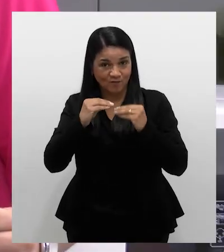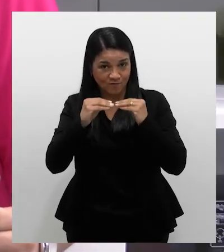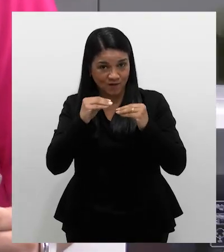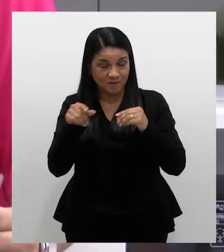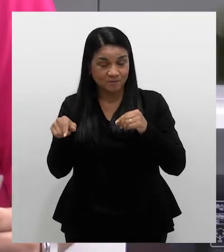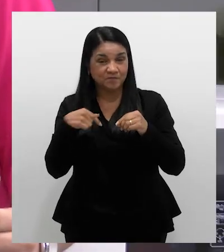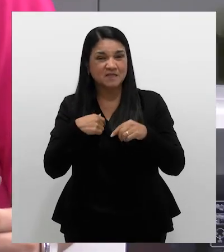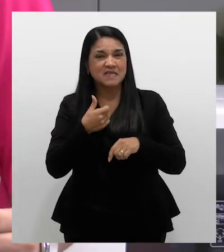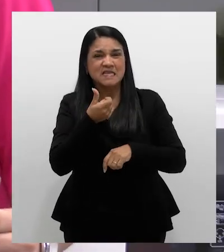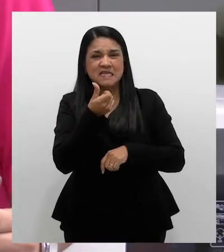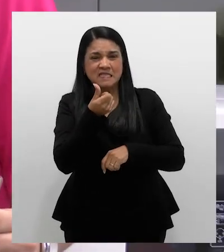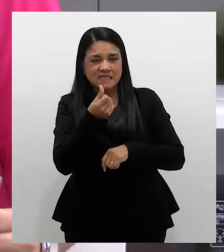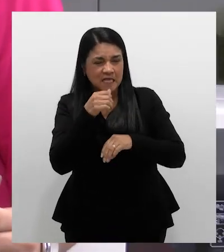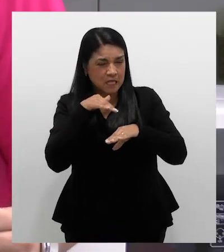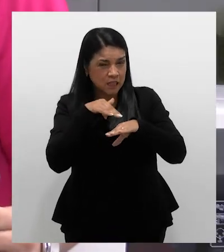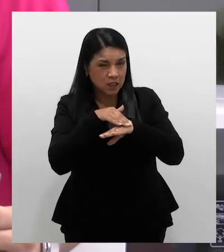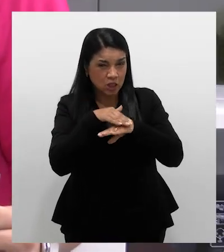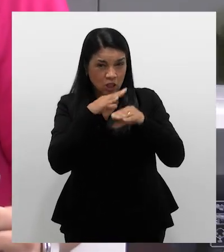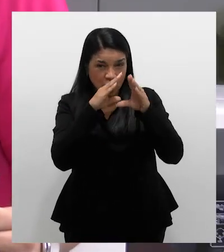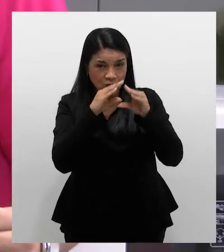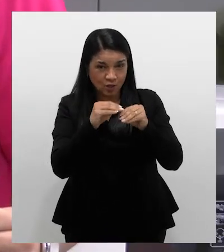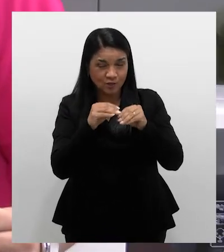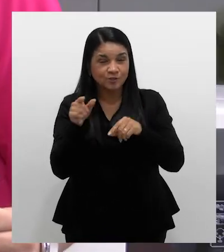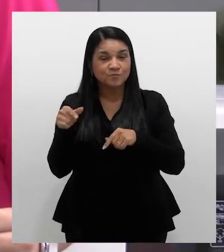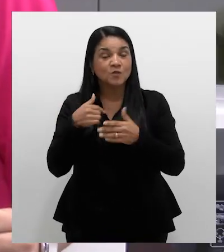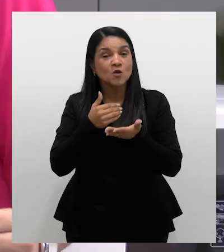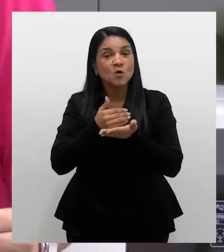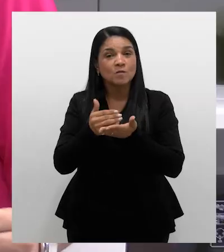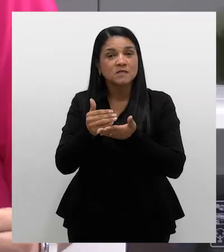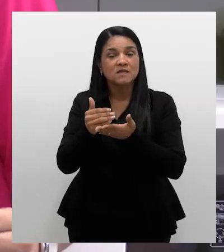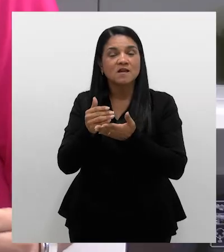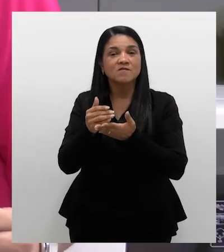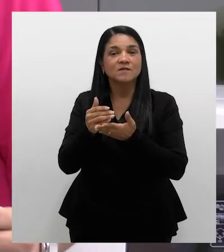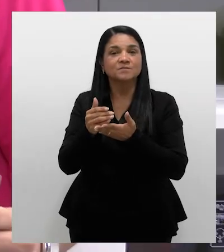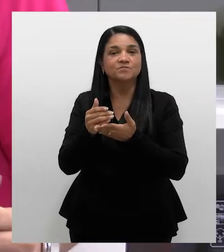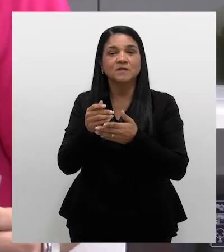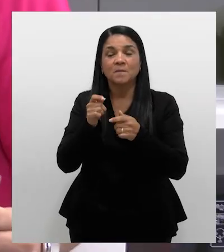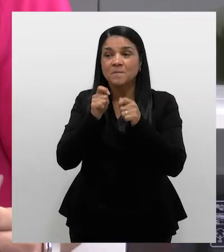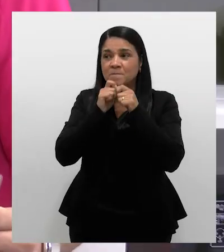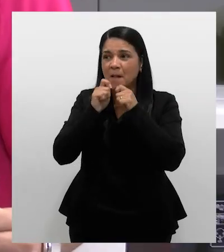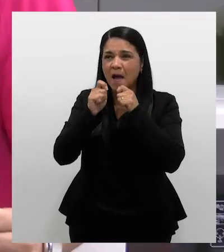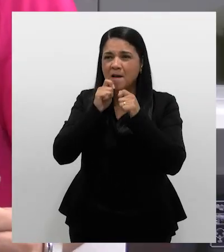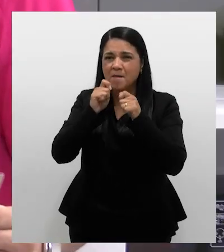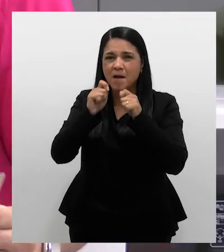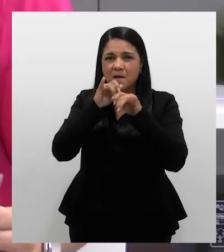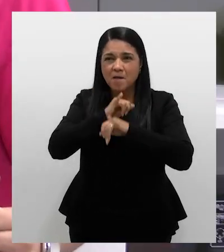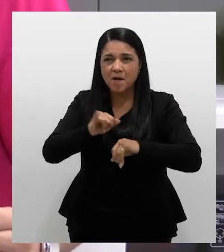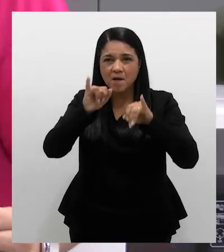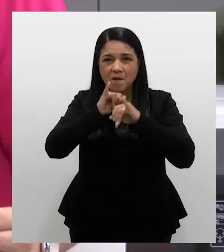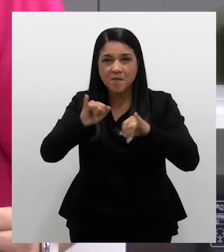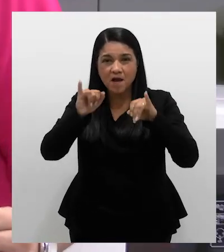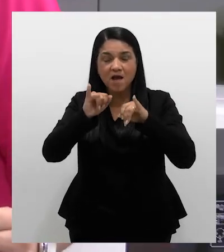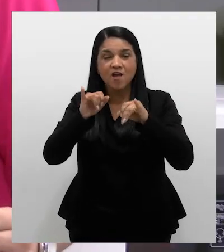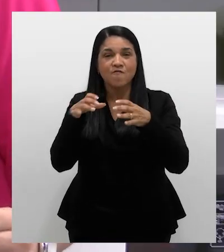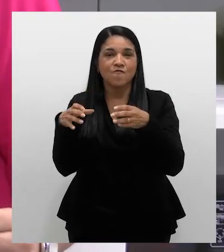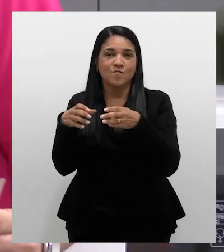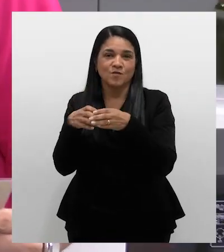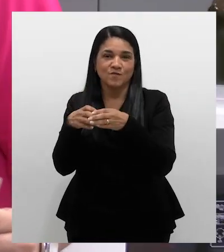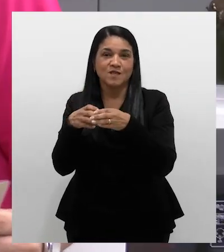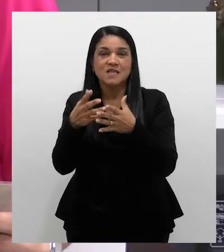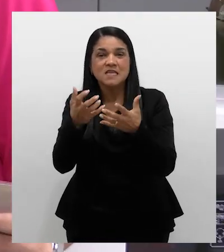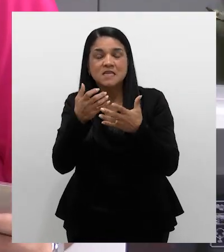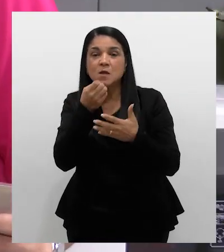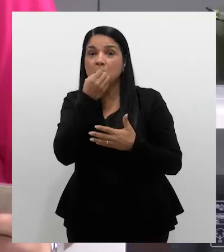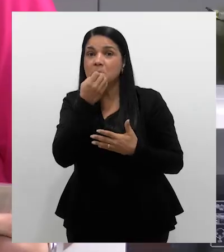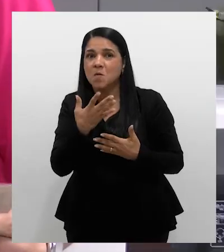que era umas 6 horas da noite, que ele começava com o programa dele na comunidade, e aí informando toda a comunidade. Ele só